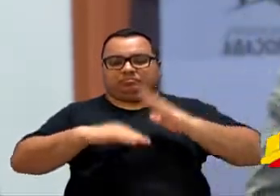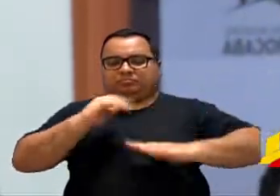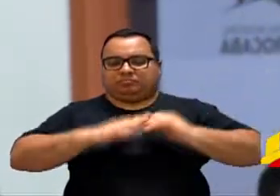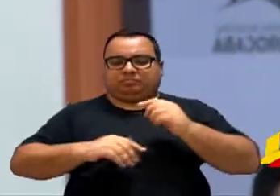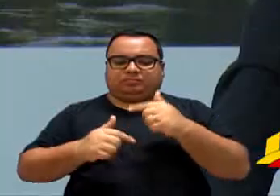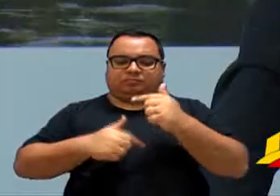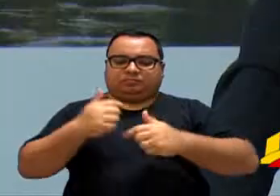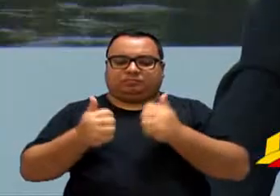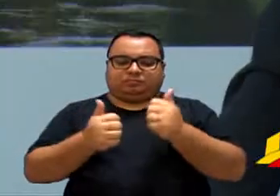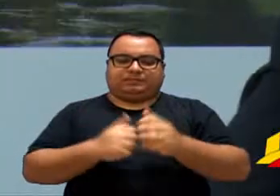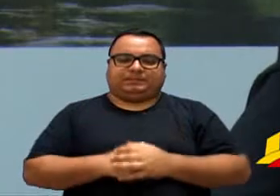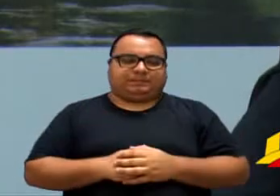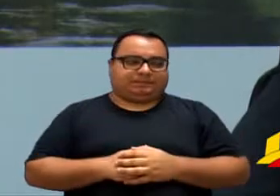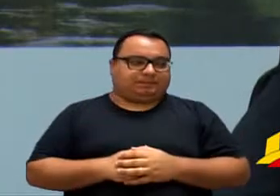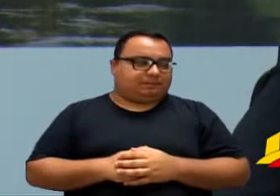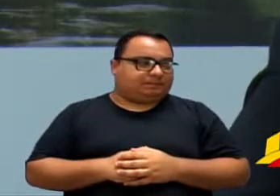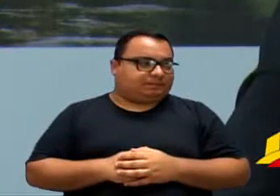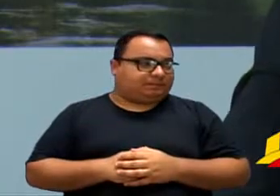abençoe